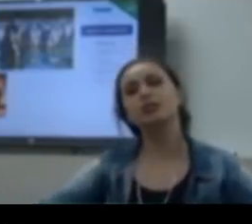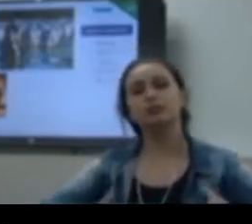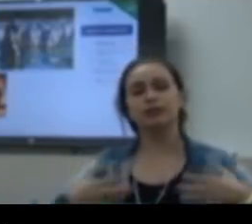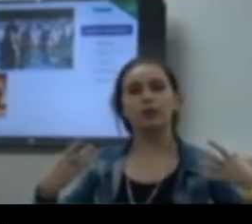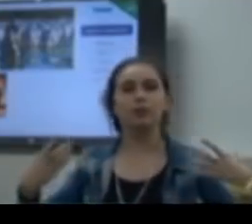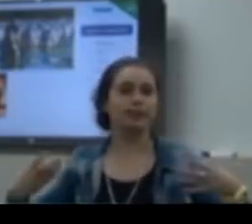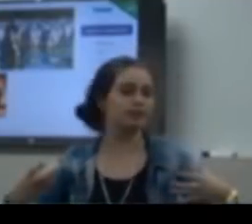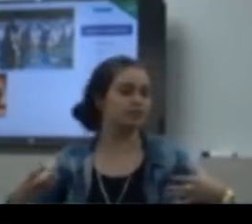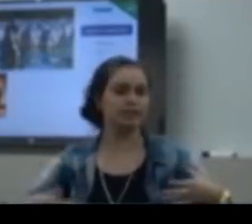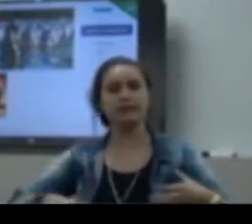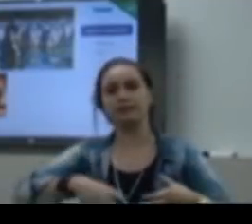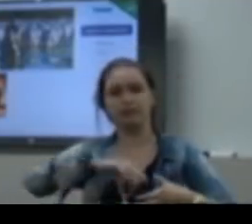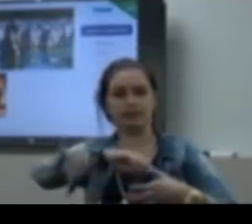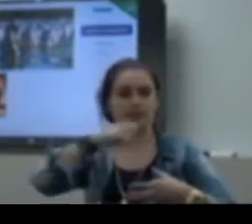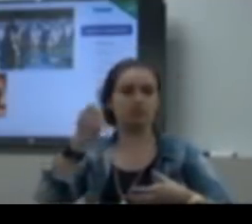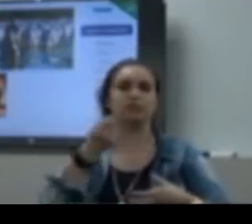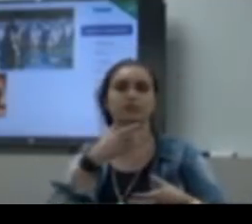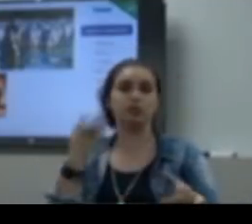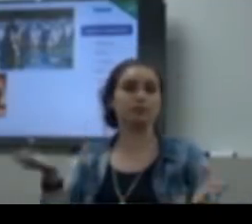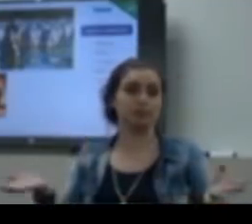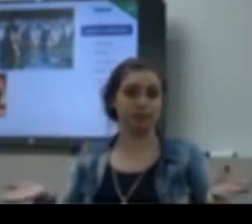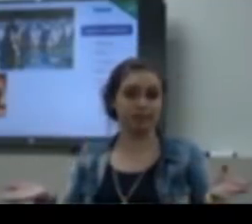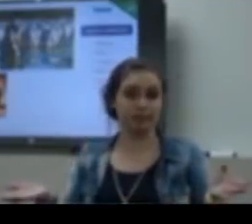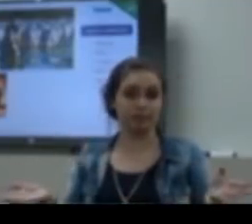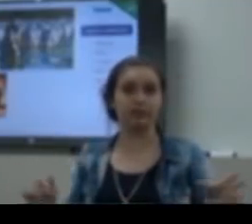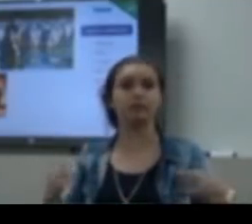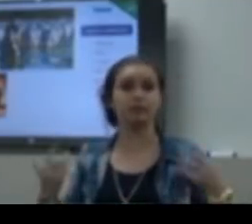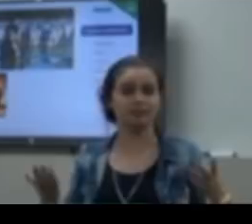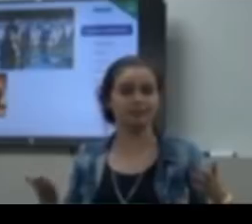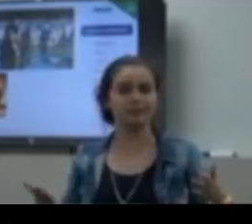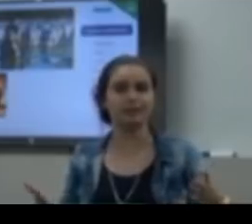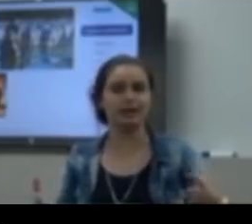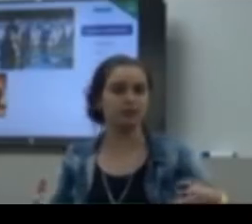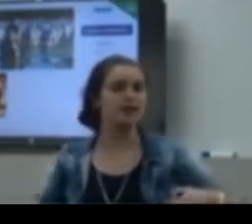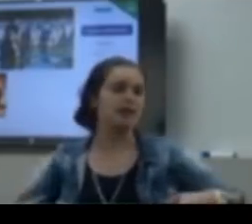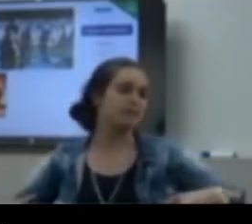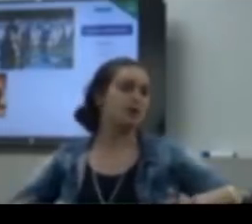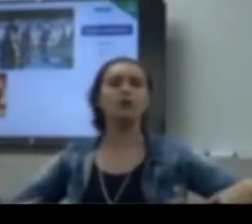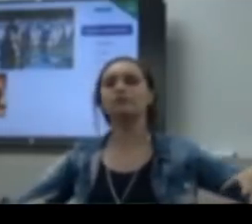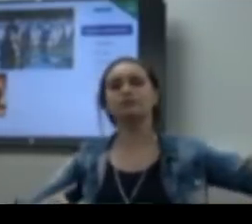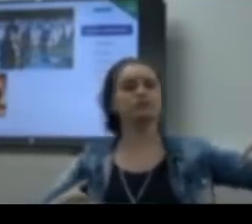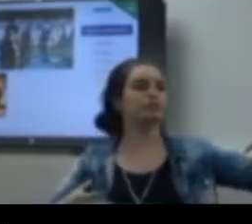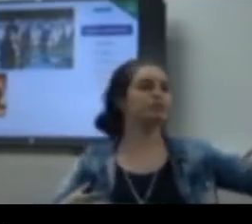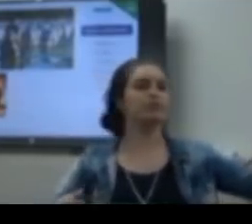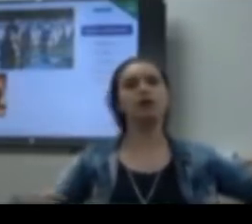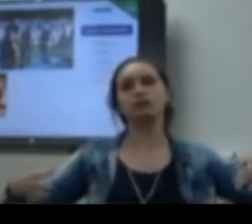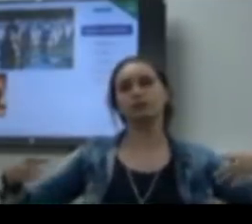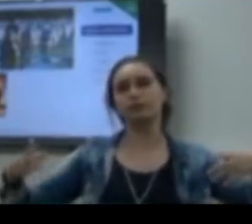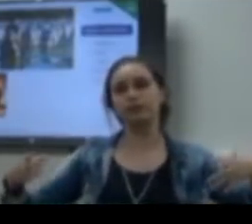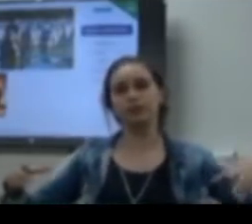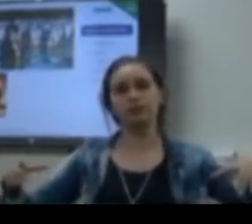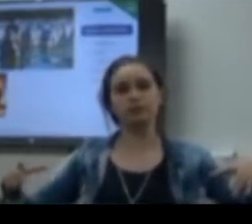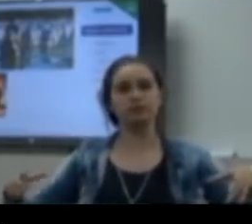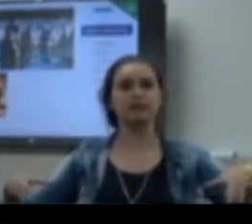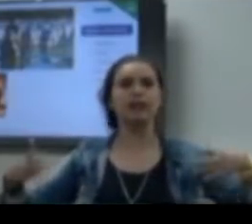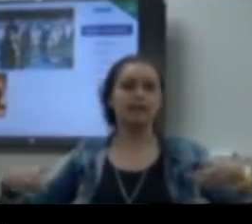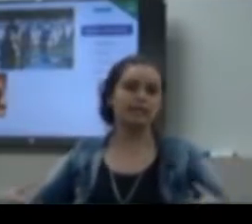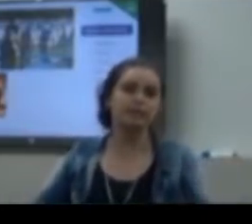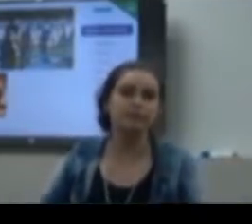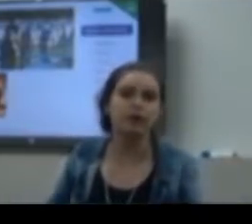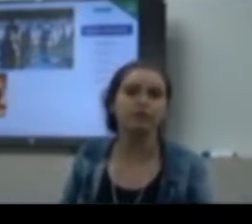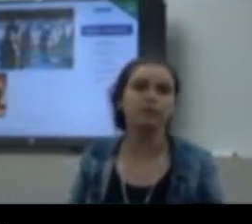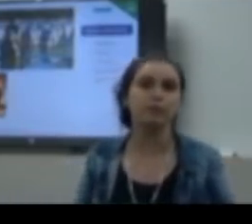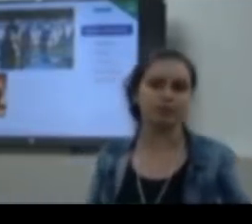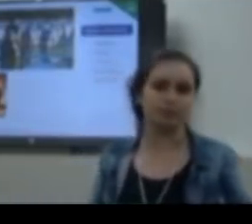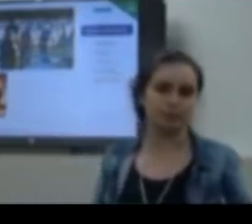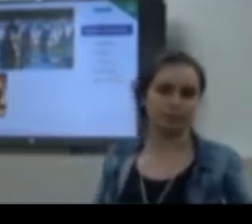Aí eles tiram, né, o peixe ali, retiram o anzol, mas ele já está sofrendo, ele já está machucado. E mostram, tiram foto, filmam, não sei o quê,